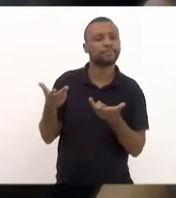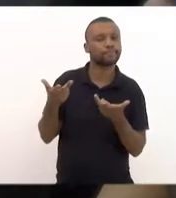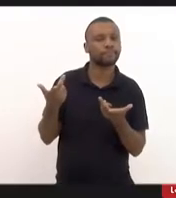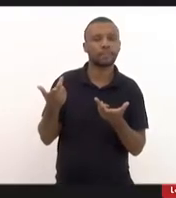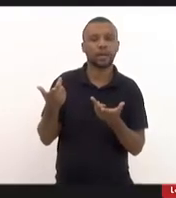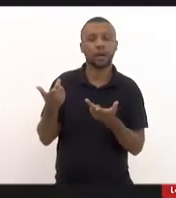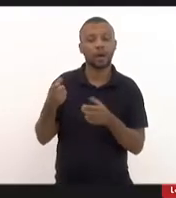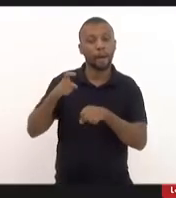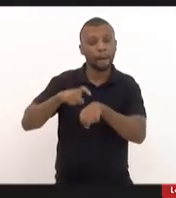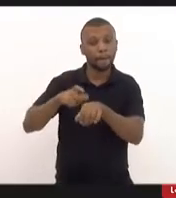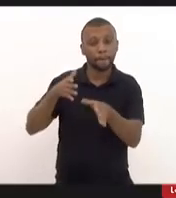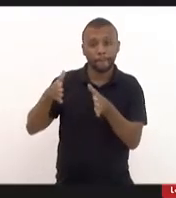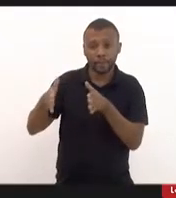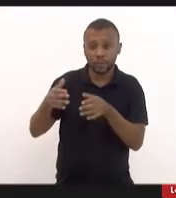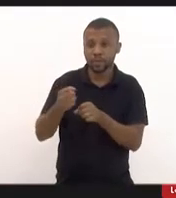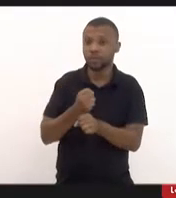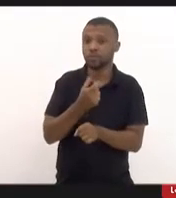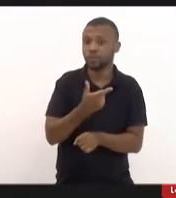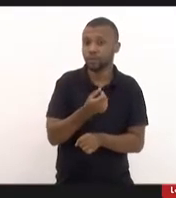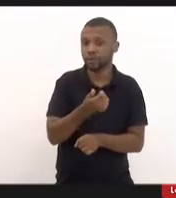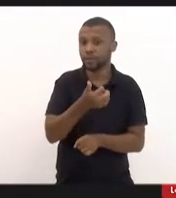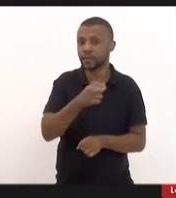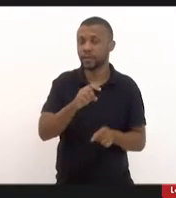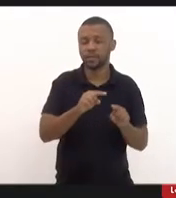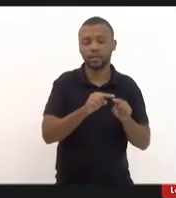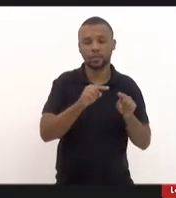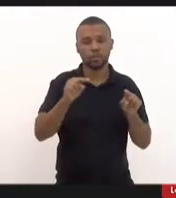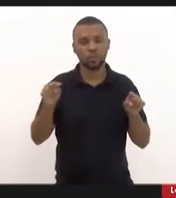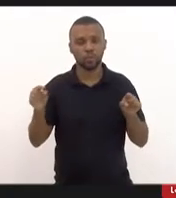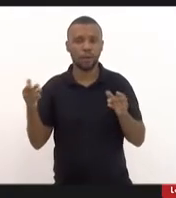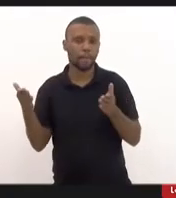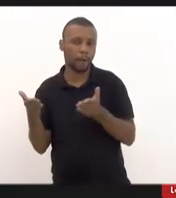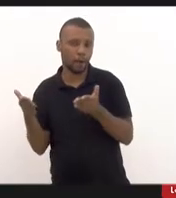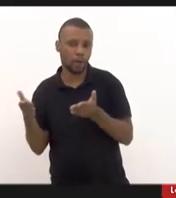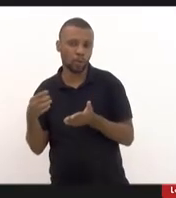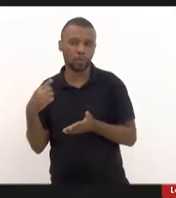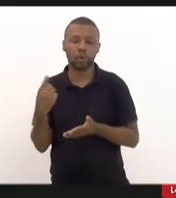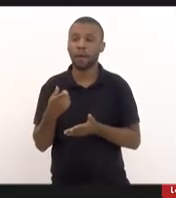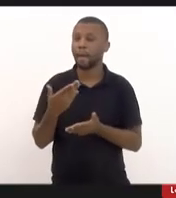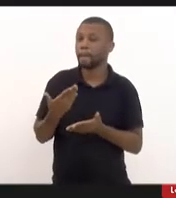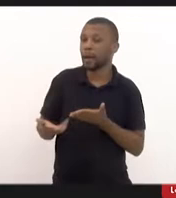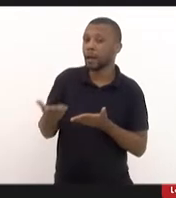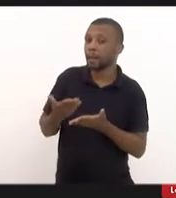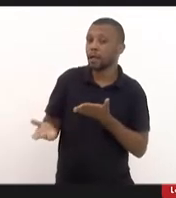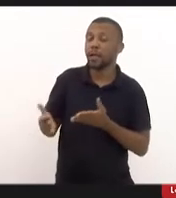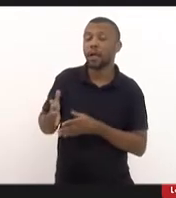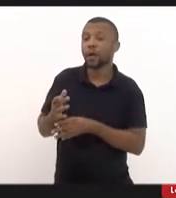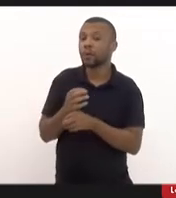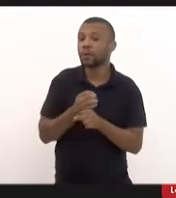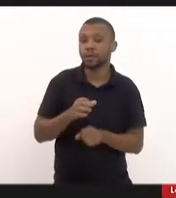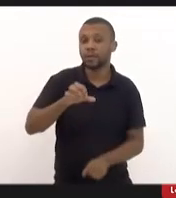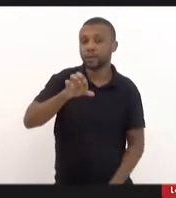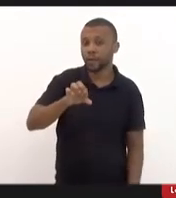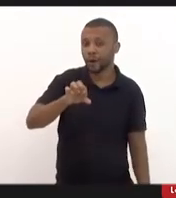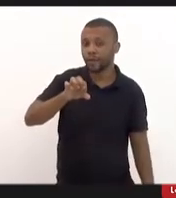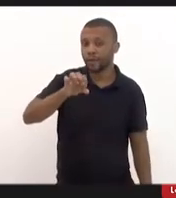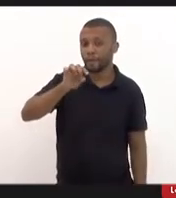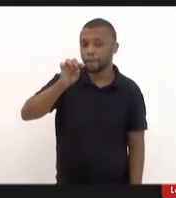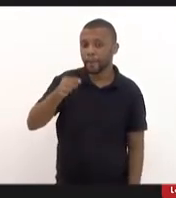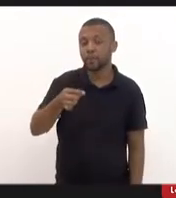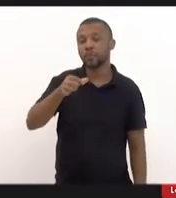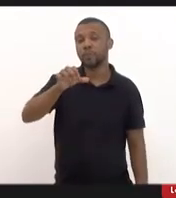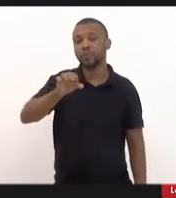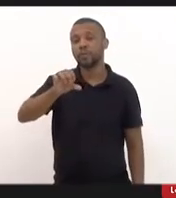então é uma catástrofe, né? Perdemos ali quase 900 mil empregos. Quer dizer, é uma barbaridade, né? O Estado do Rio de Janeiro, que já vinha mal,